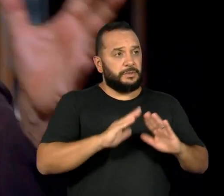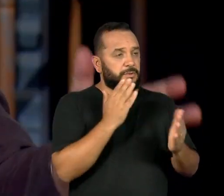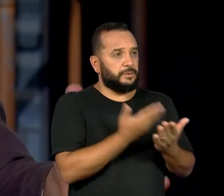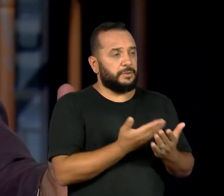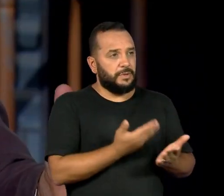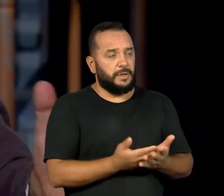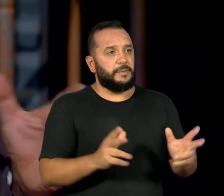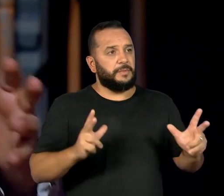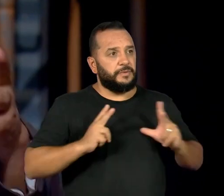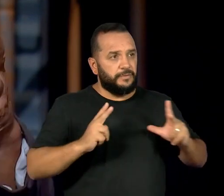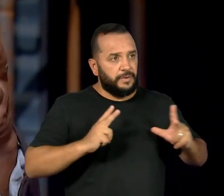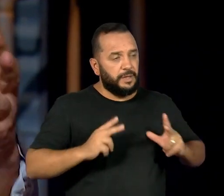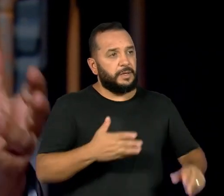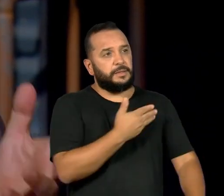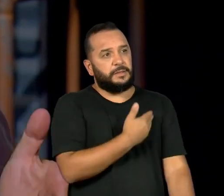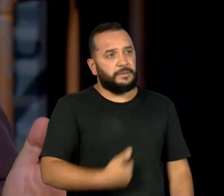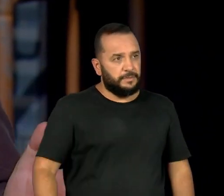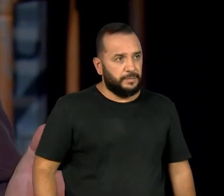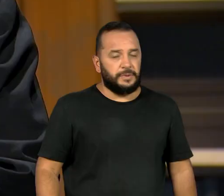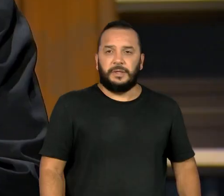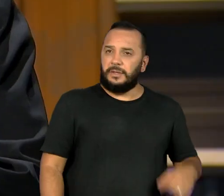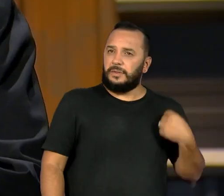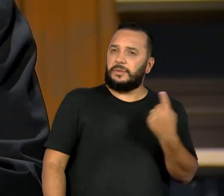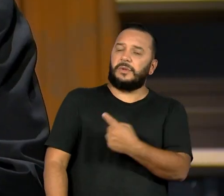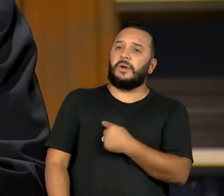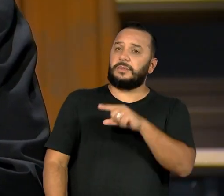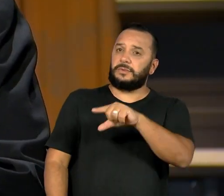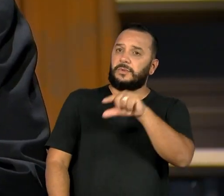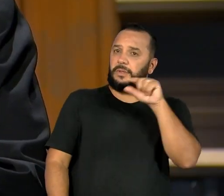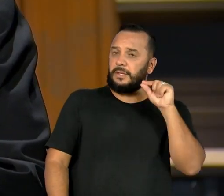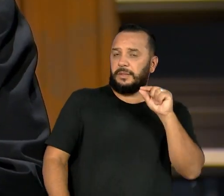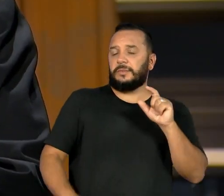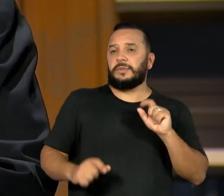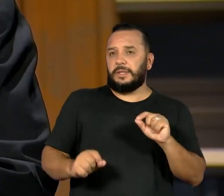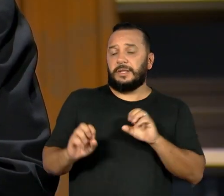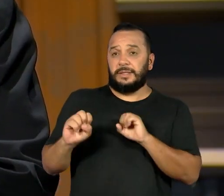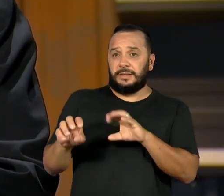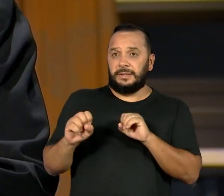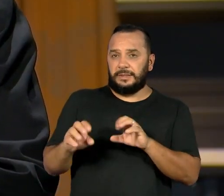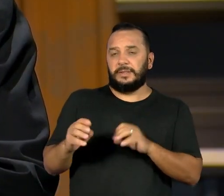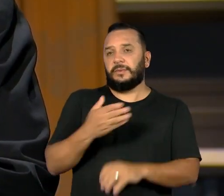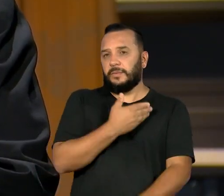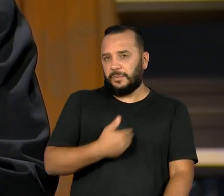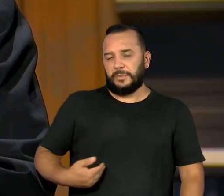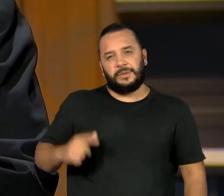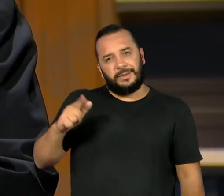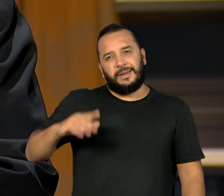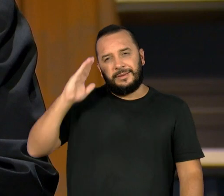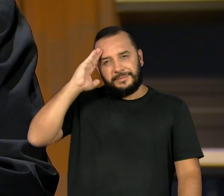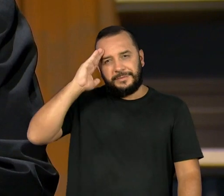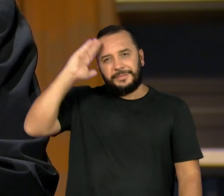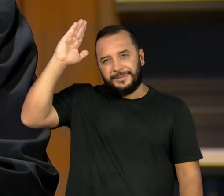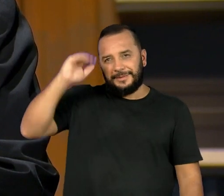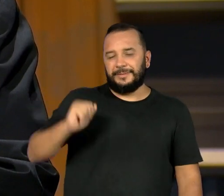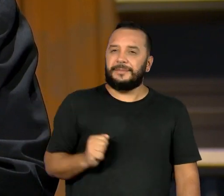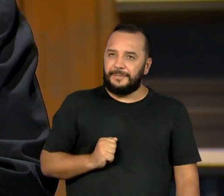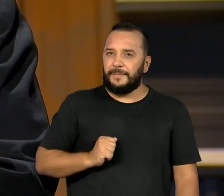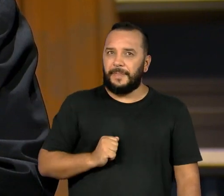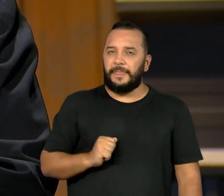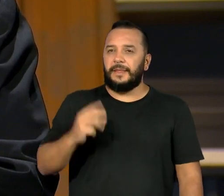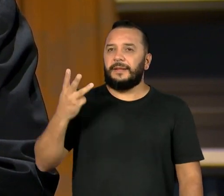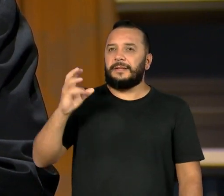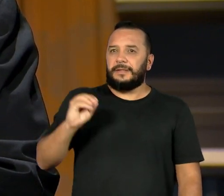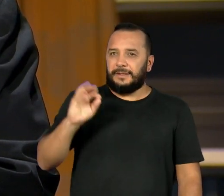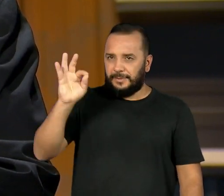privadas, públicas? A gente optou por focar no ensino público, que é onde está a massa, né? Mais de